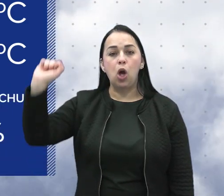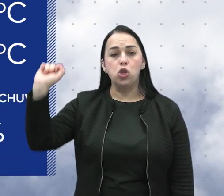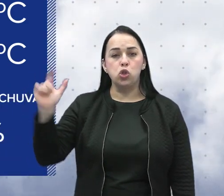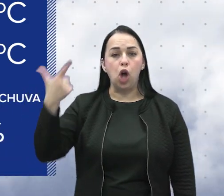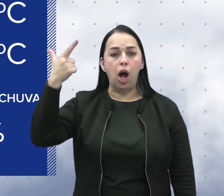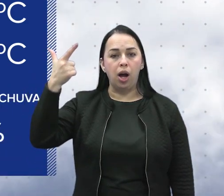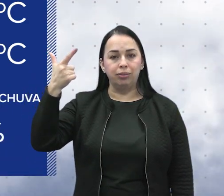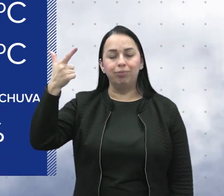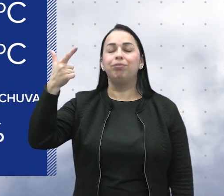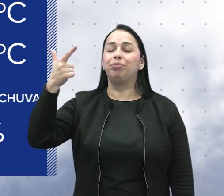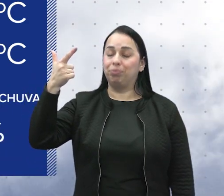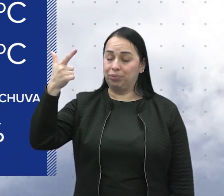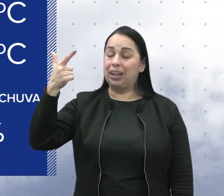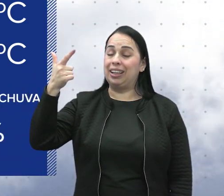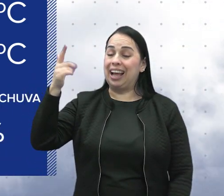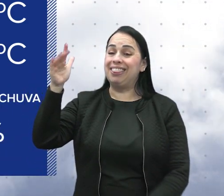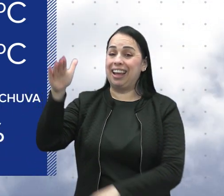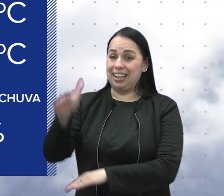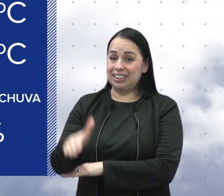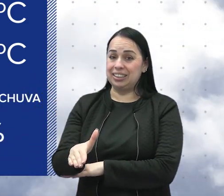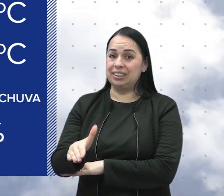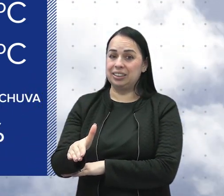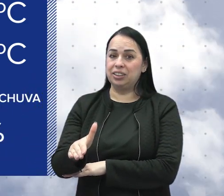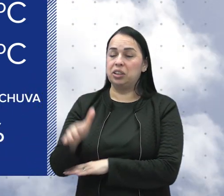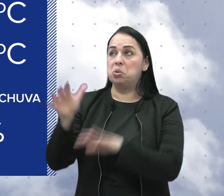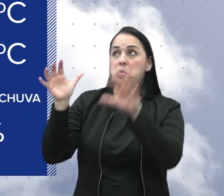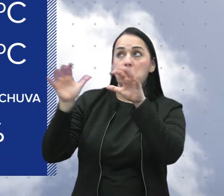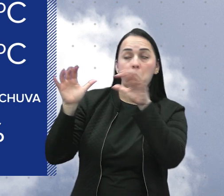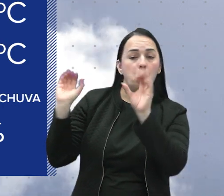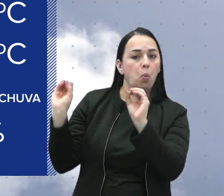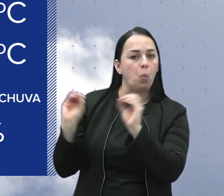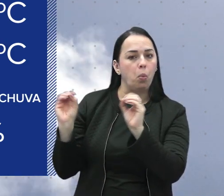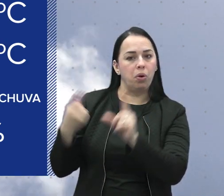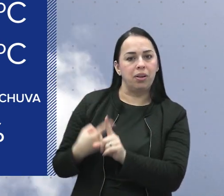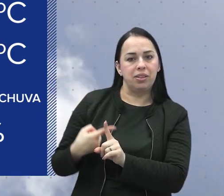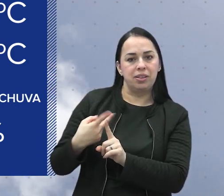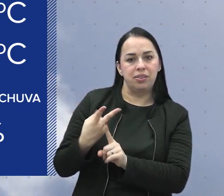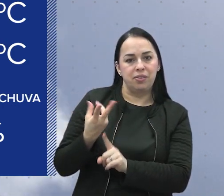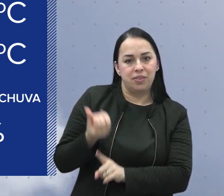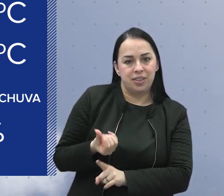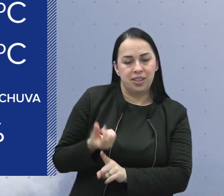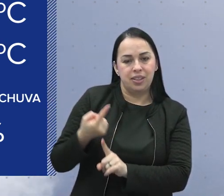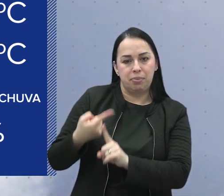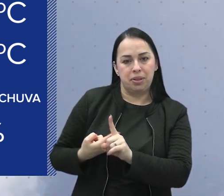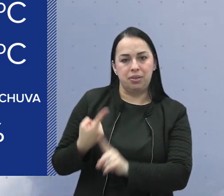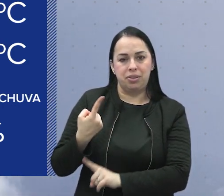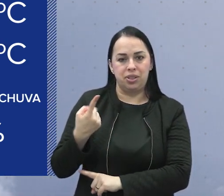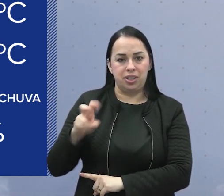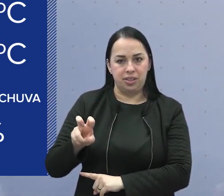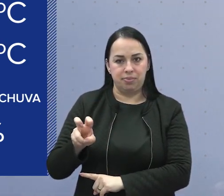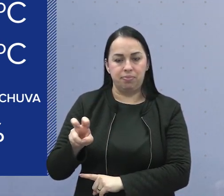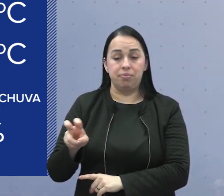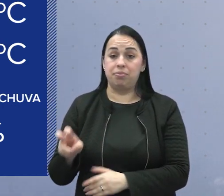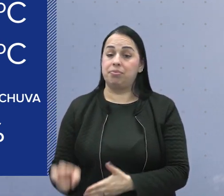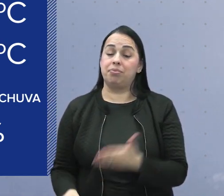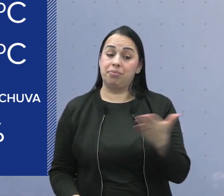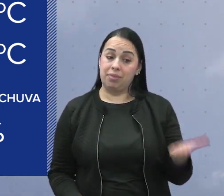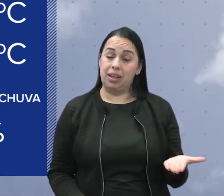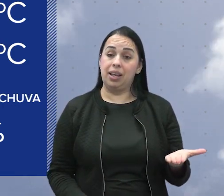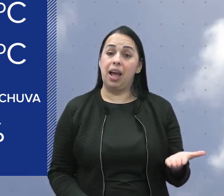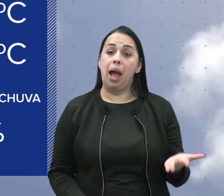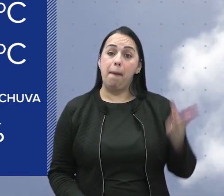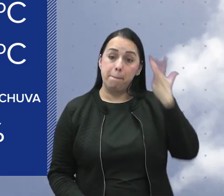O sol se mantém firme na tarde desta segunda-feira e não deve chover. A máxima é de 26 graus e a mínima é de